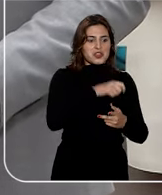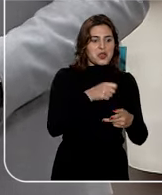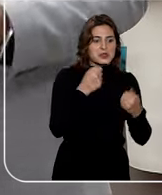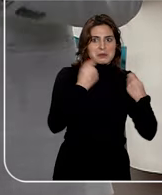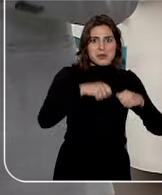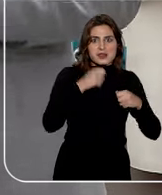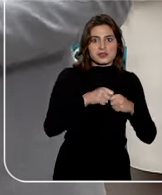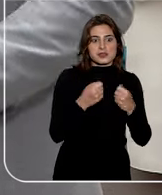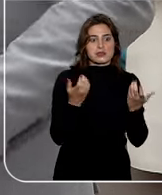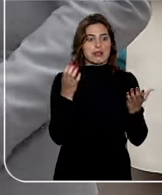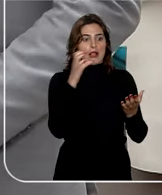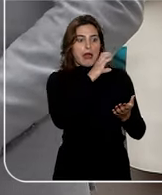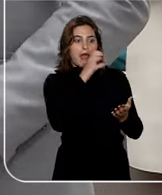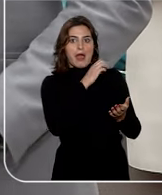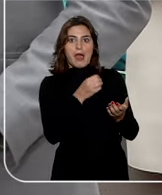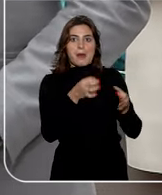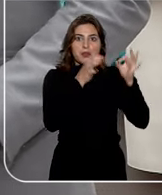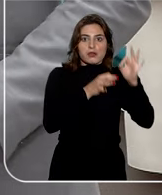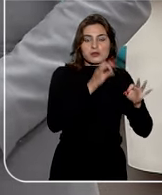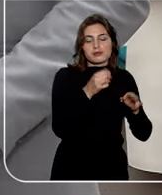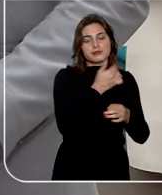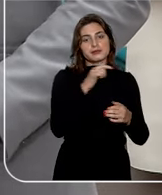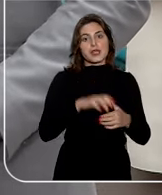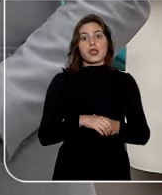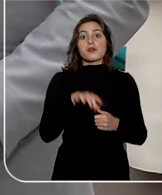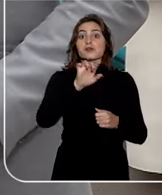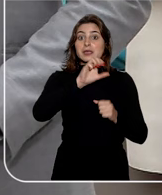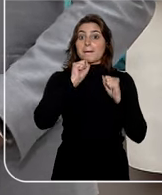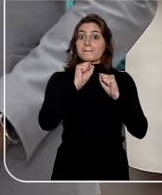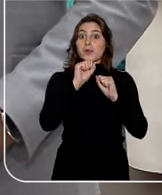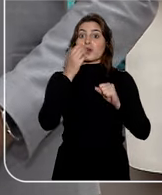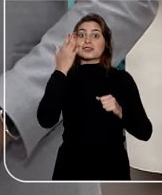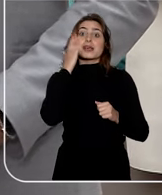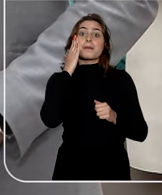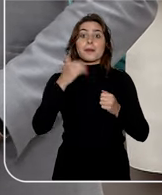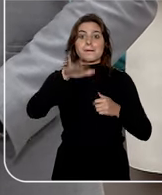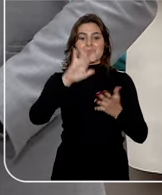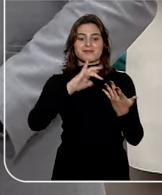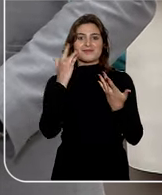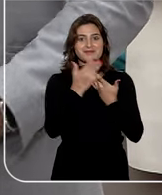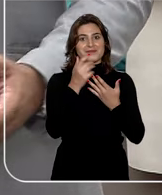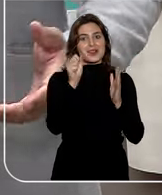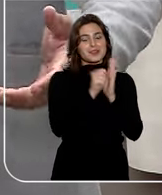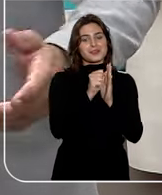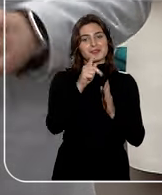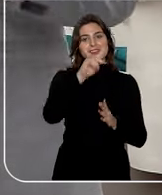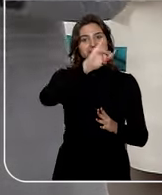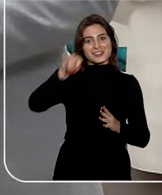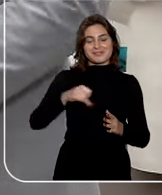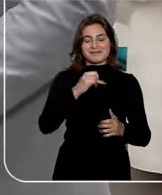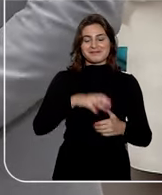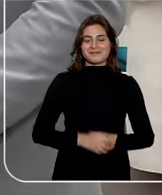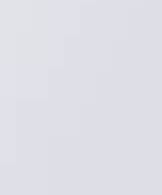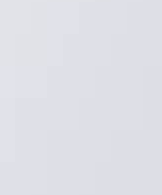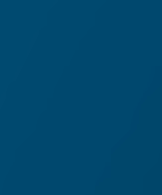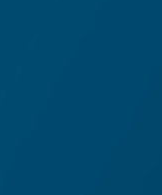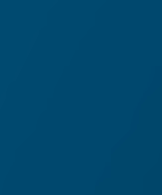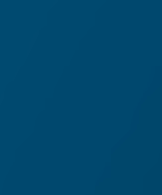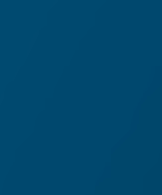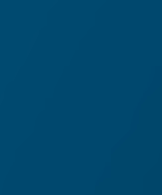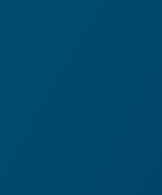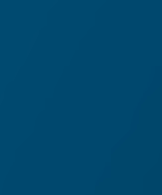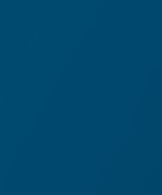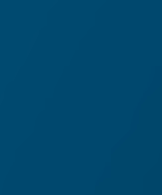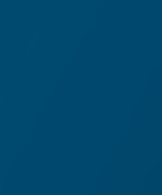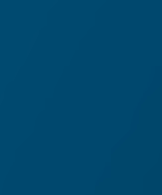ilegalidade que justificasse a medida de urgência. Você confere outras notícias no site do Tribunal e nas nossas redes sociais.